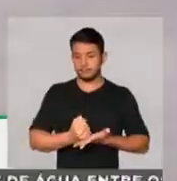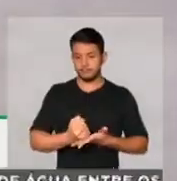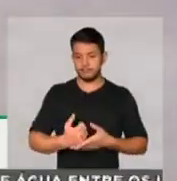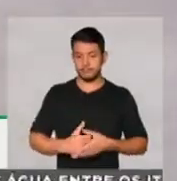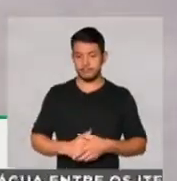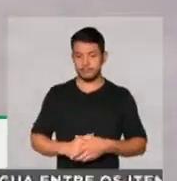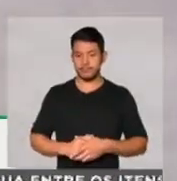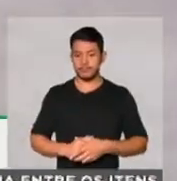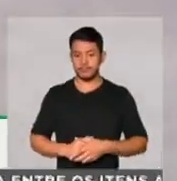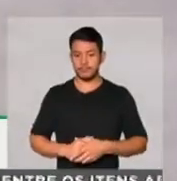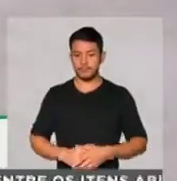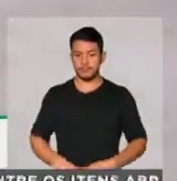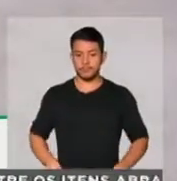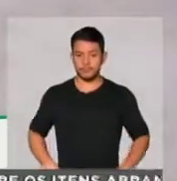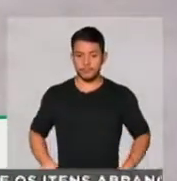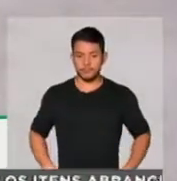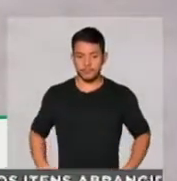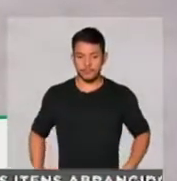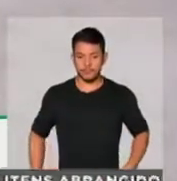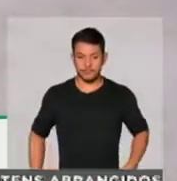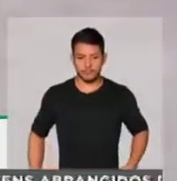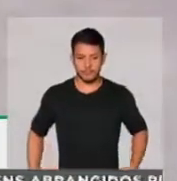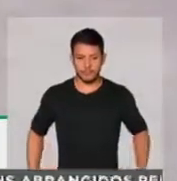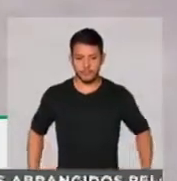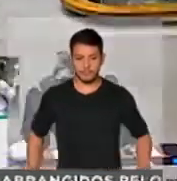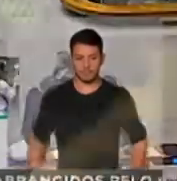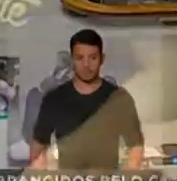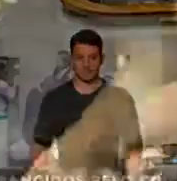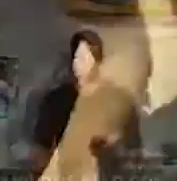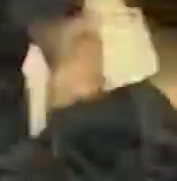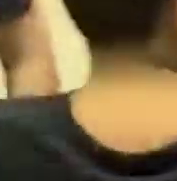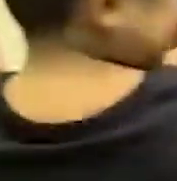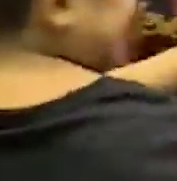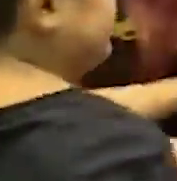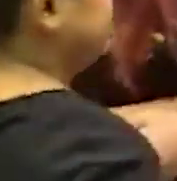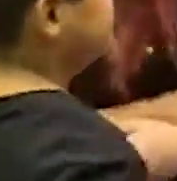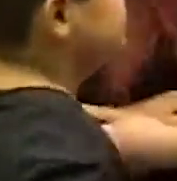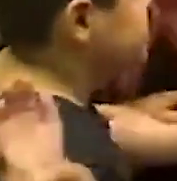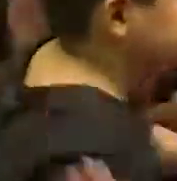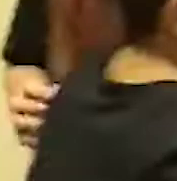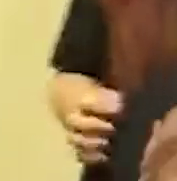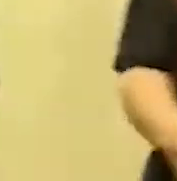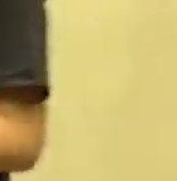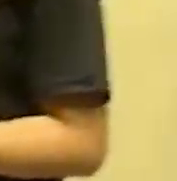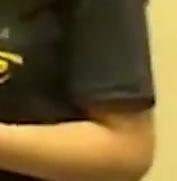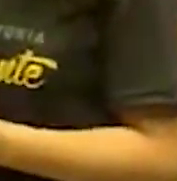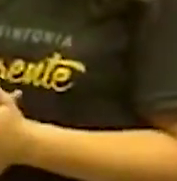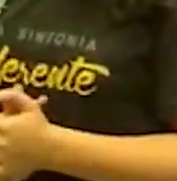disponibilizados. Muito obrigada, senhora presidente. Olá, senhora.